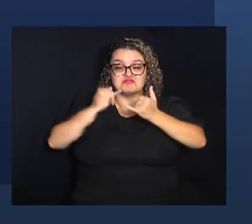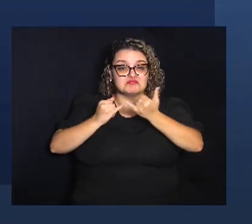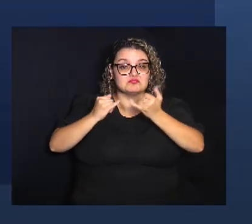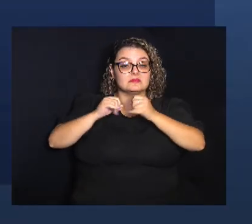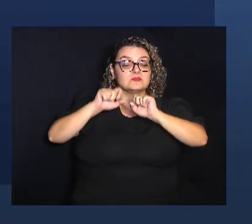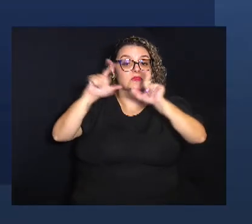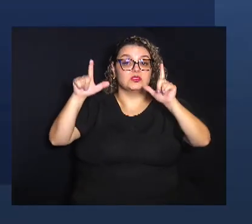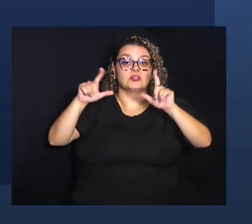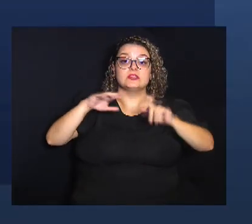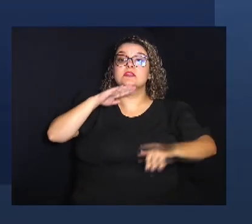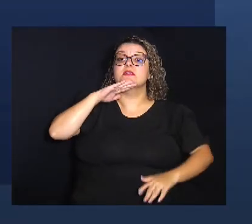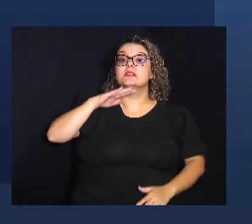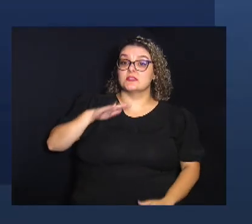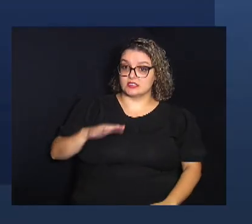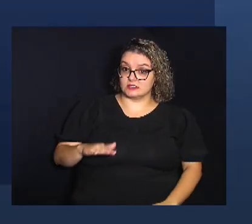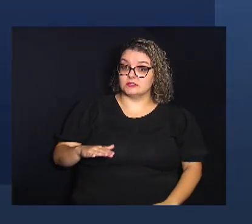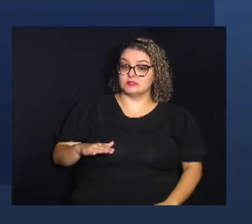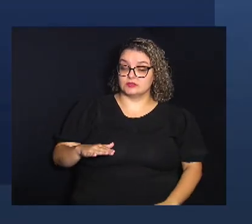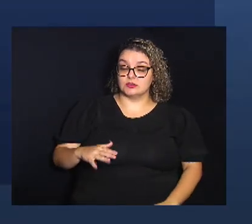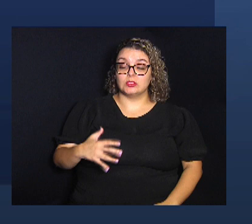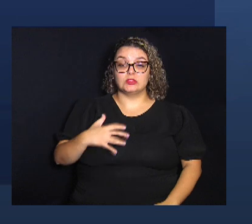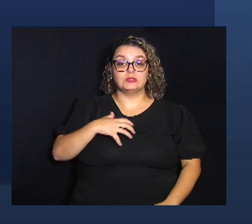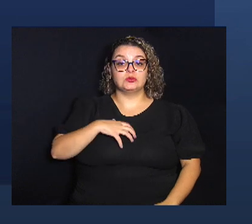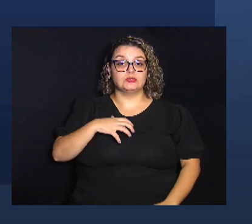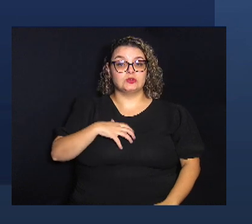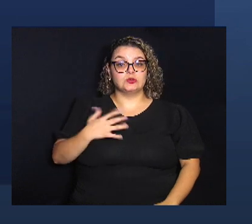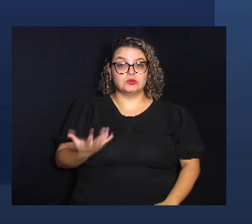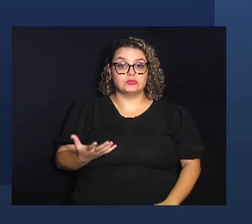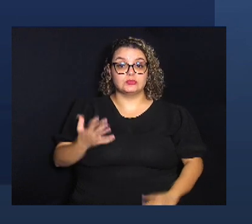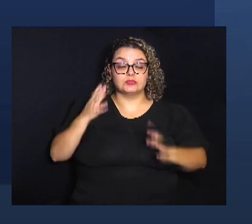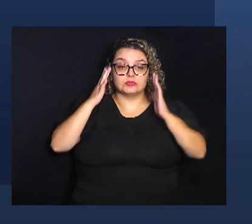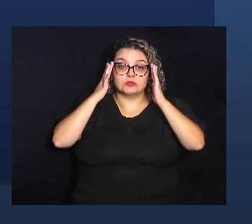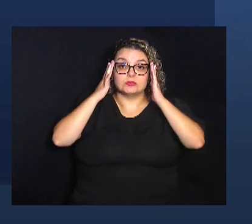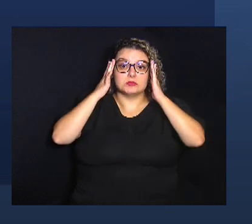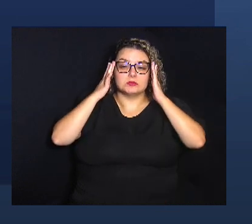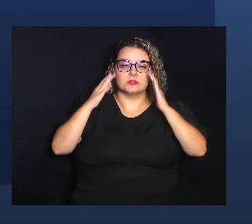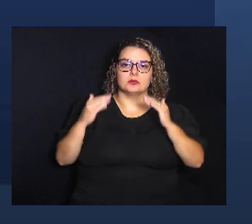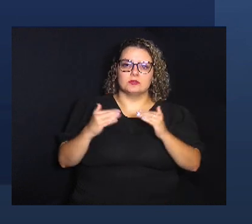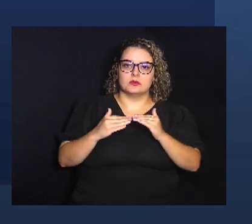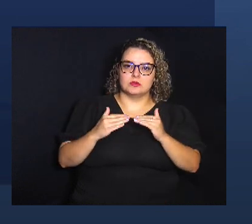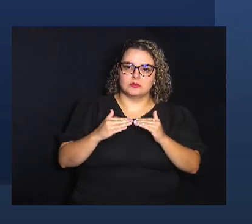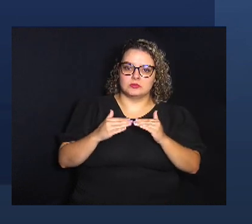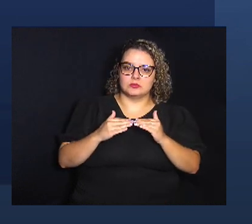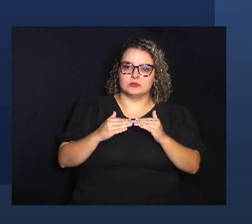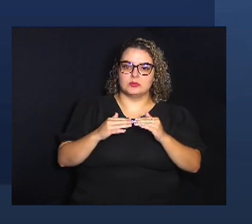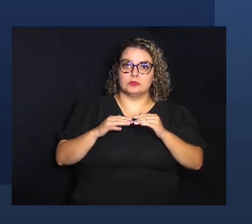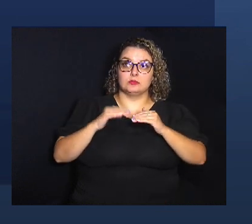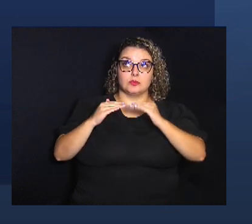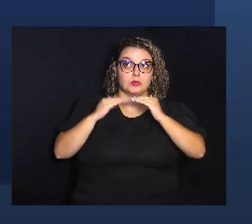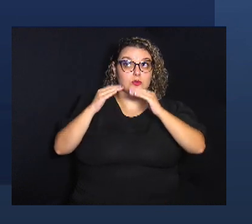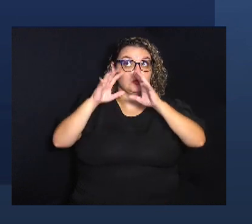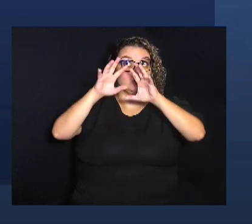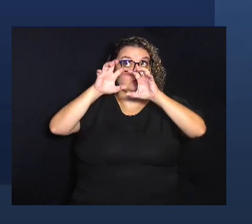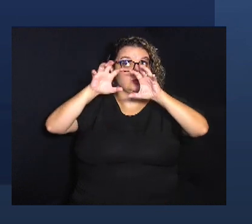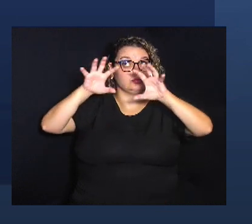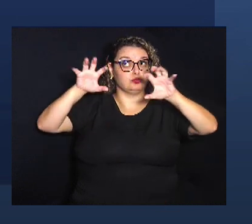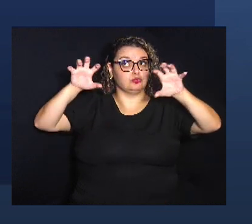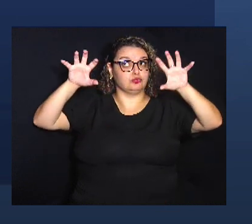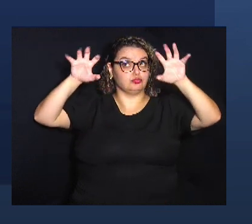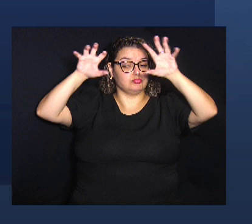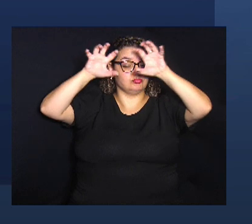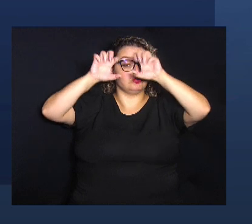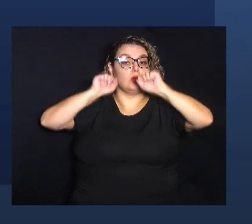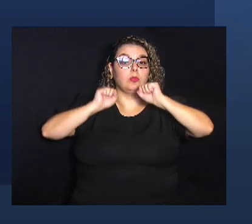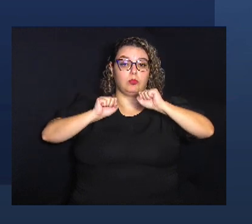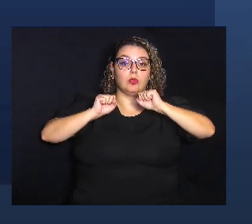a partir da tarde as condições atmosféricas são favoráveis ao desenvolvimento das nuvens, resultando